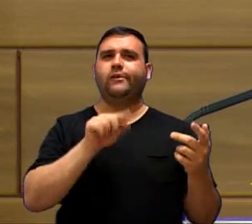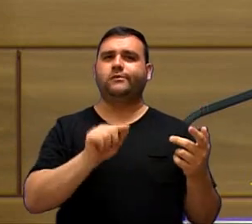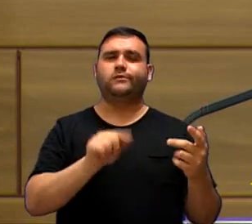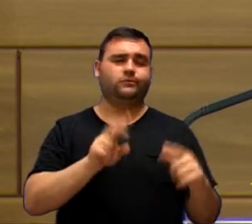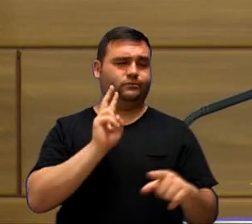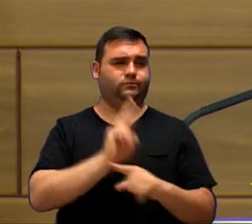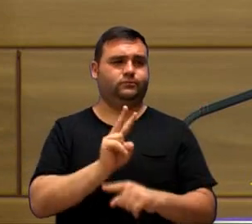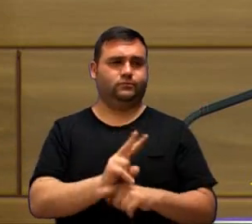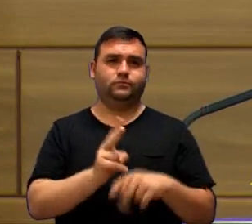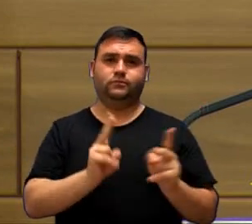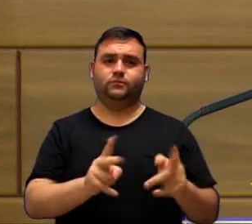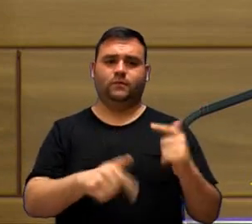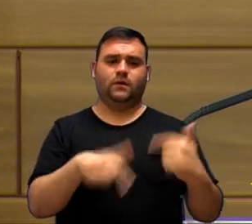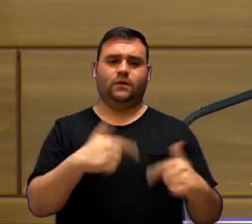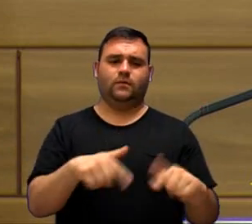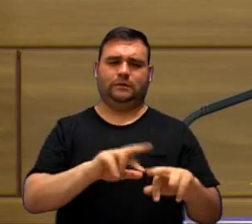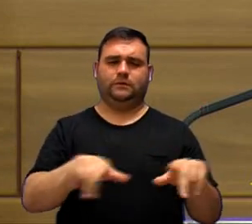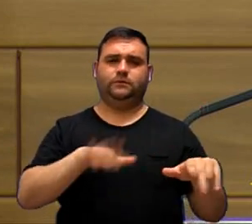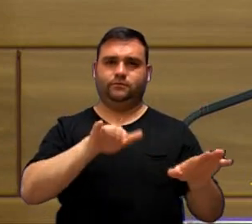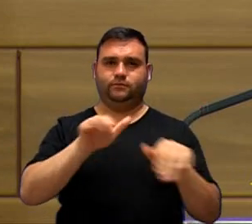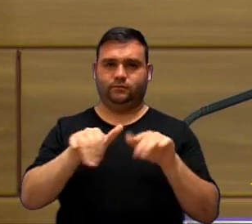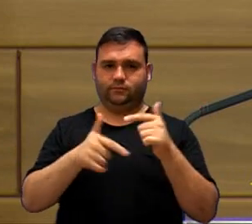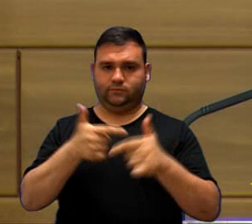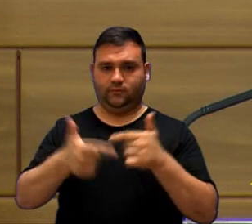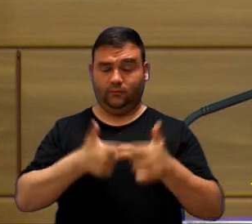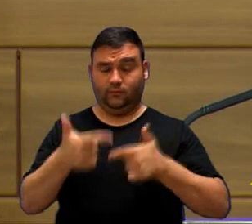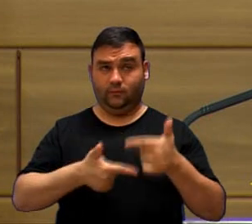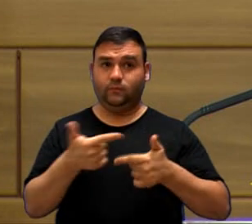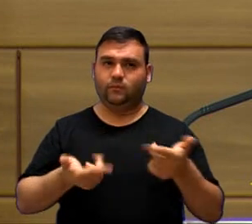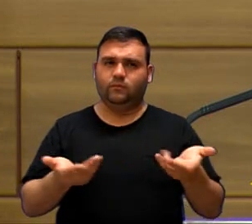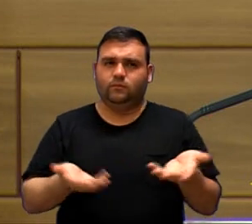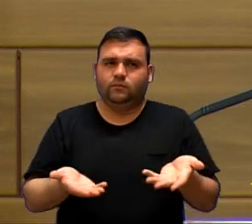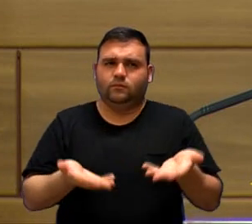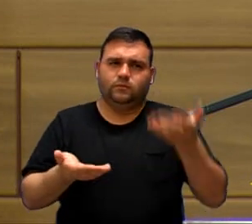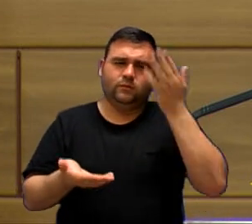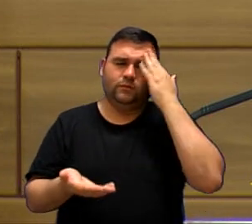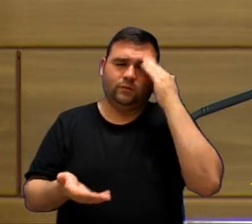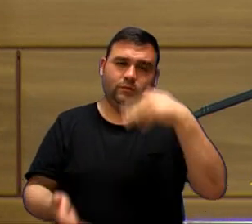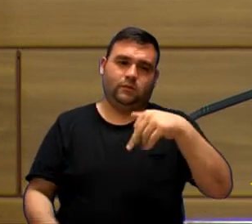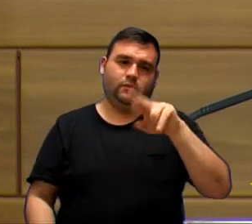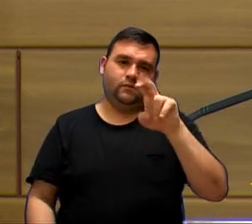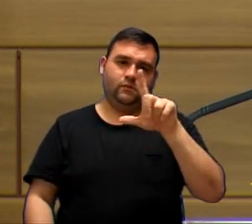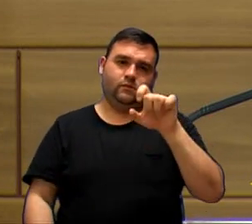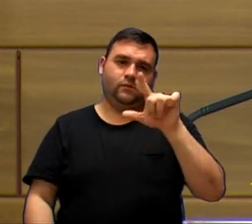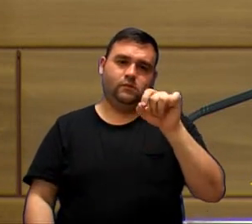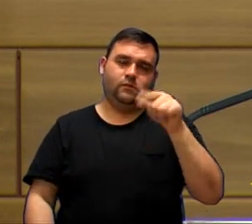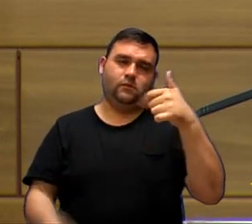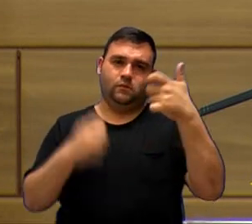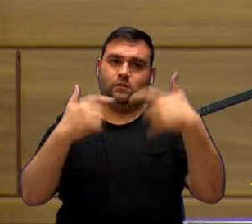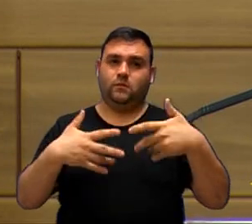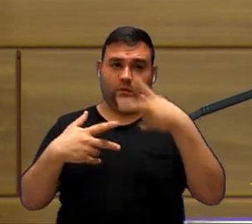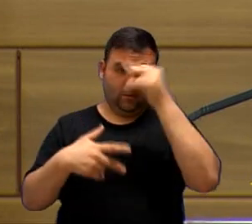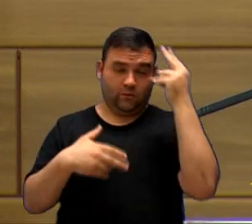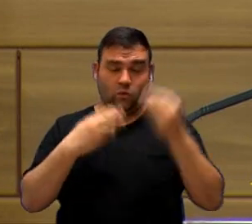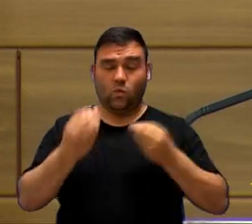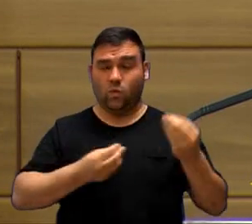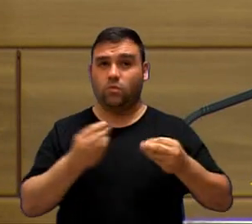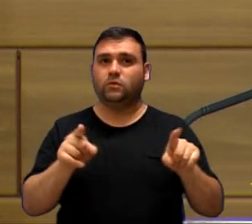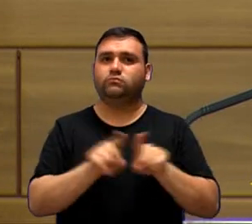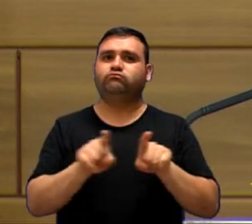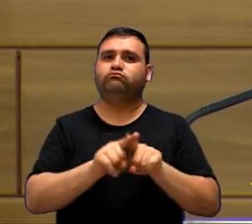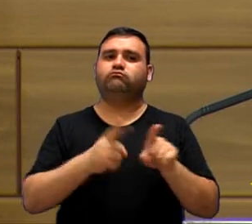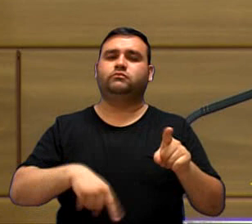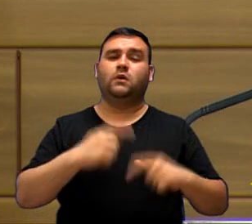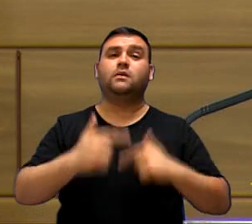para manter os serviços hoje contratados. Logicamente, que o Marcelo já expôs aqui a situação da prefeitura, e nós